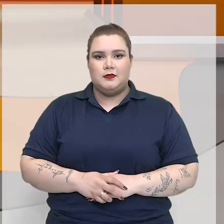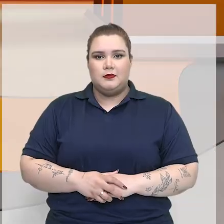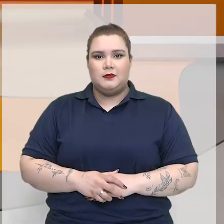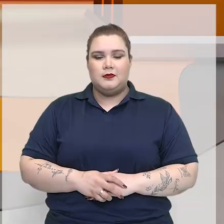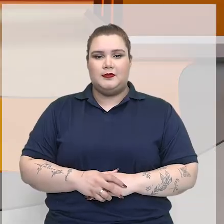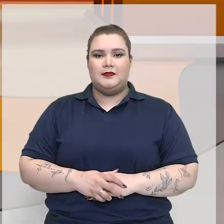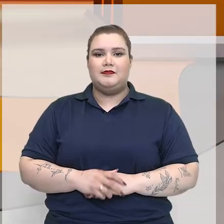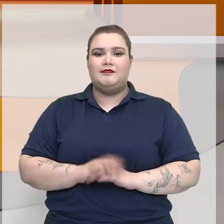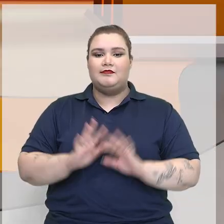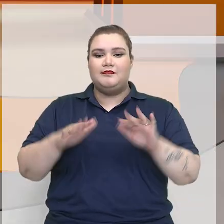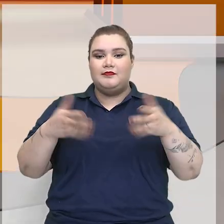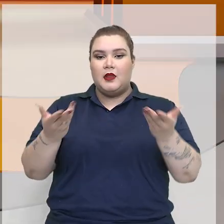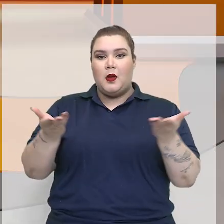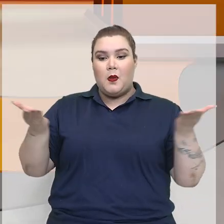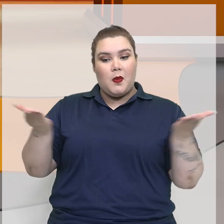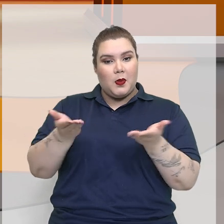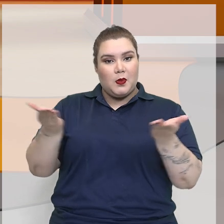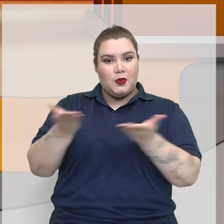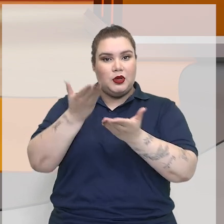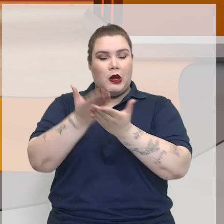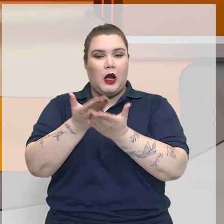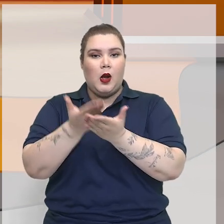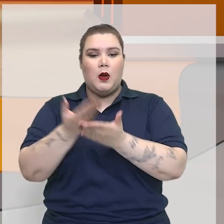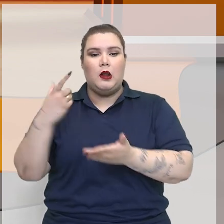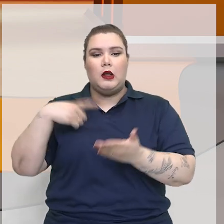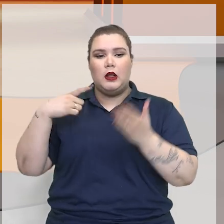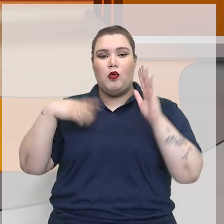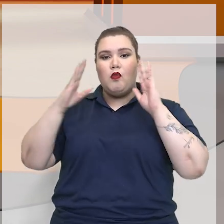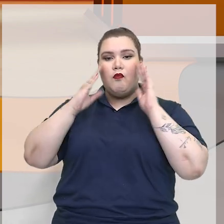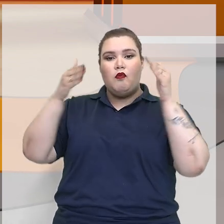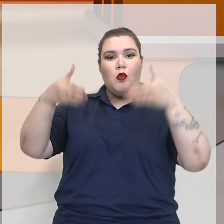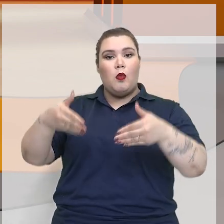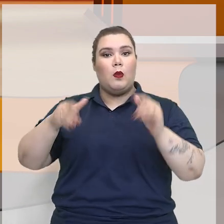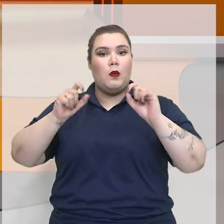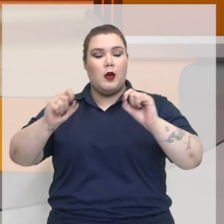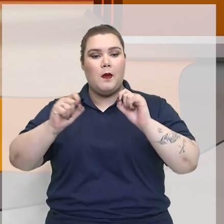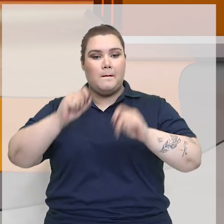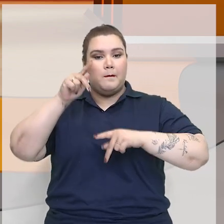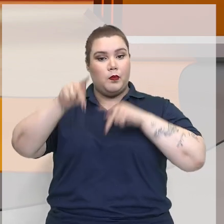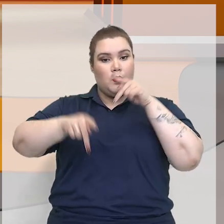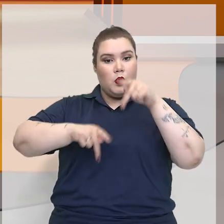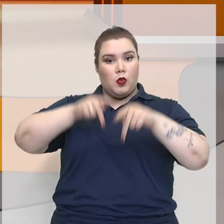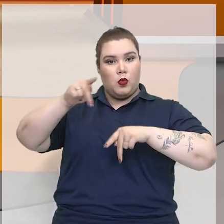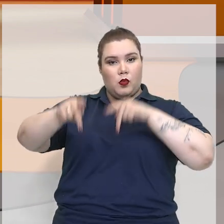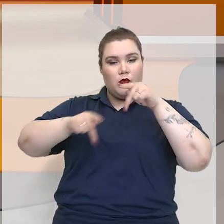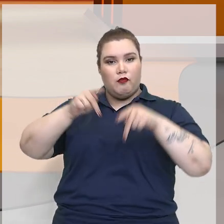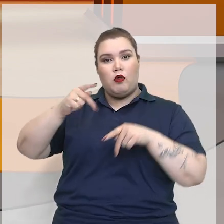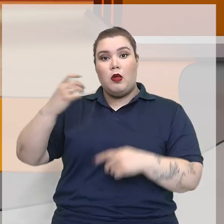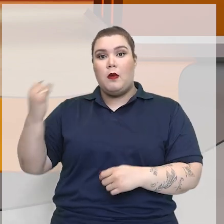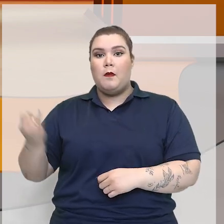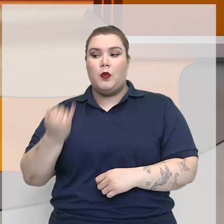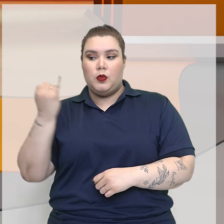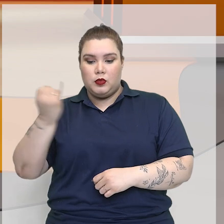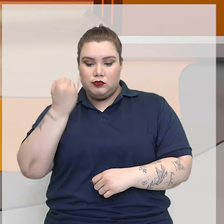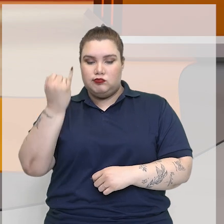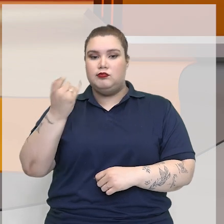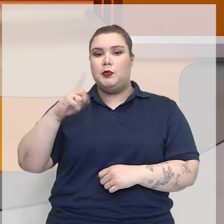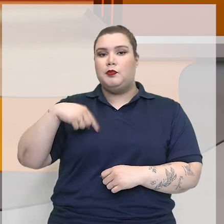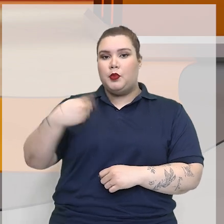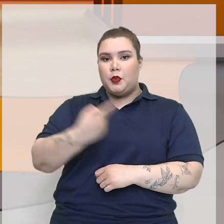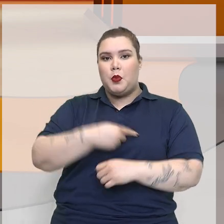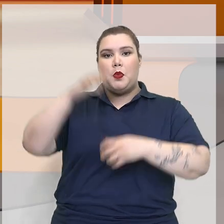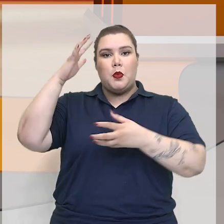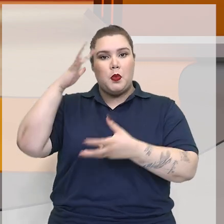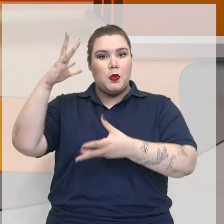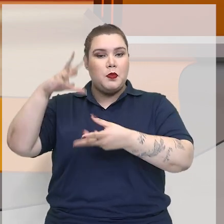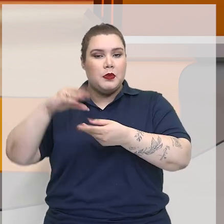E olha só, a nossa aula irá tratar de um povo muito importante para